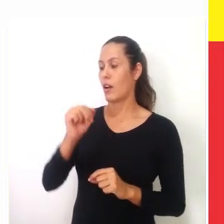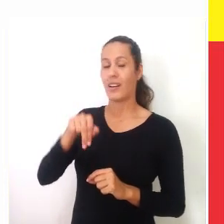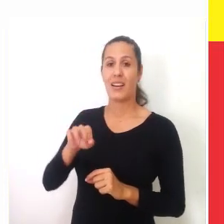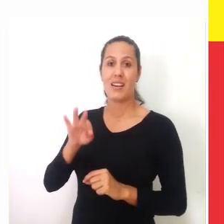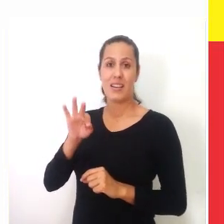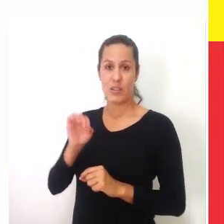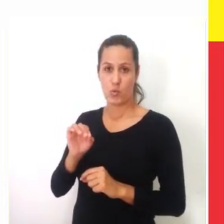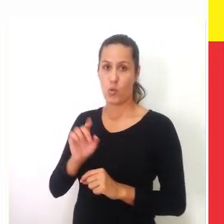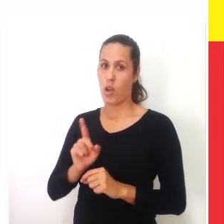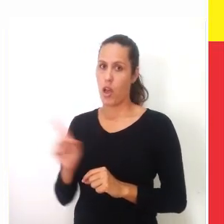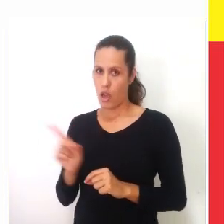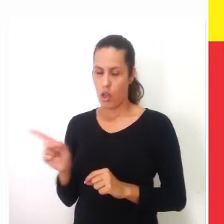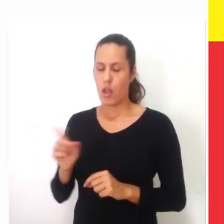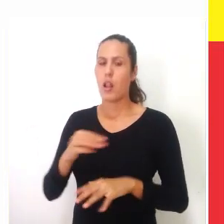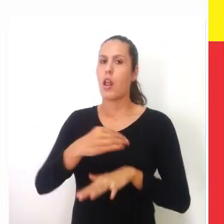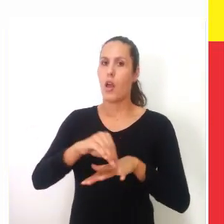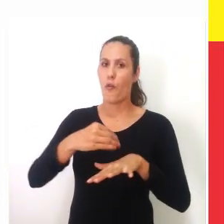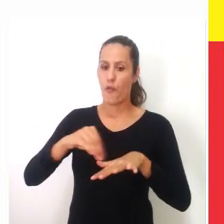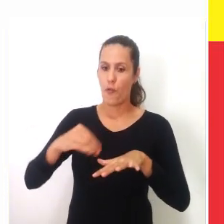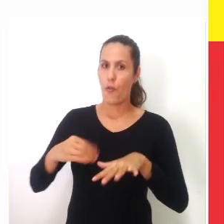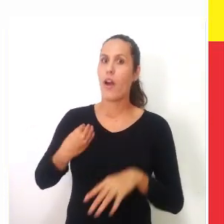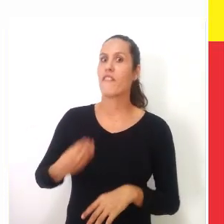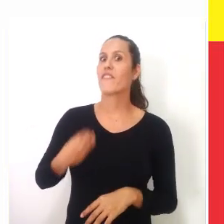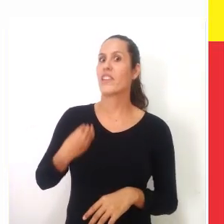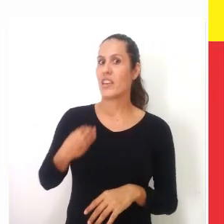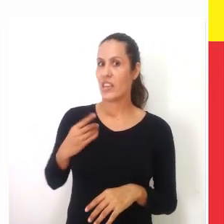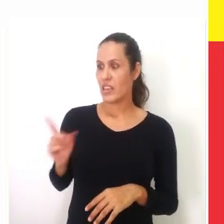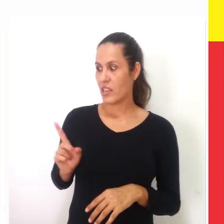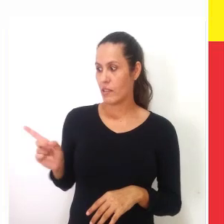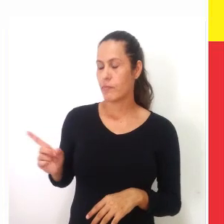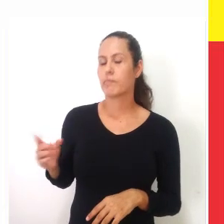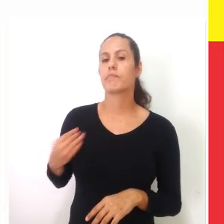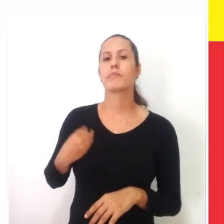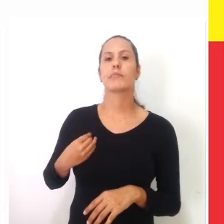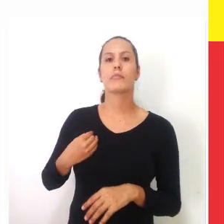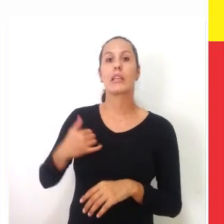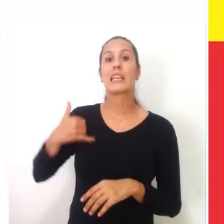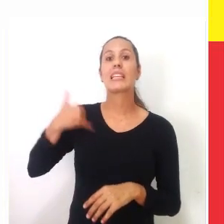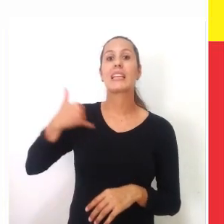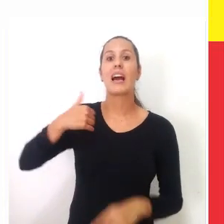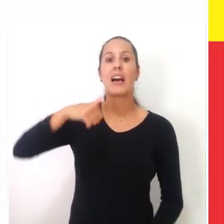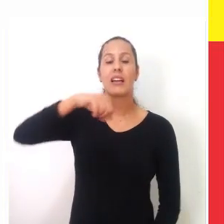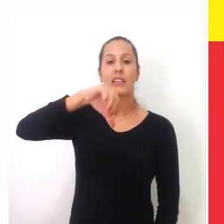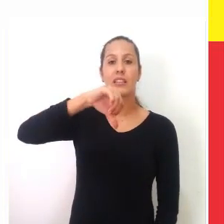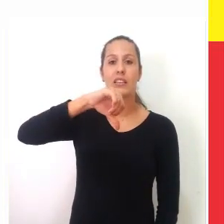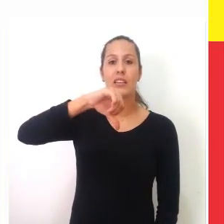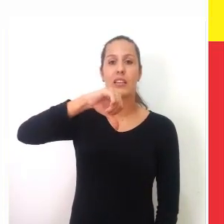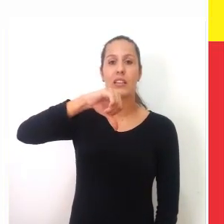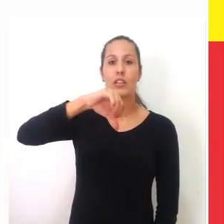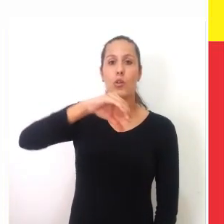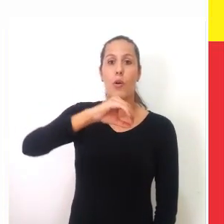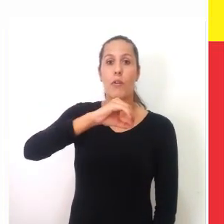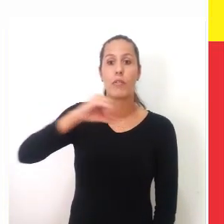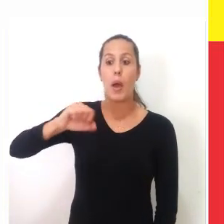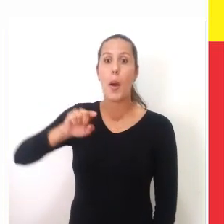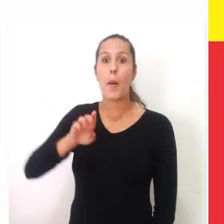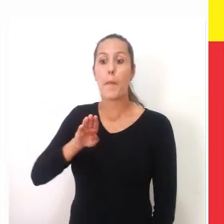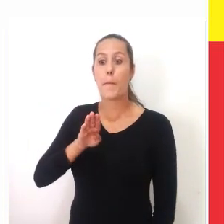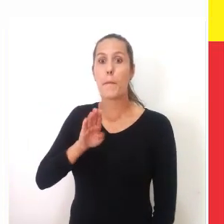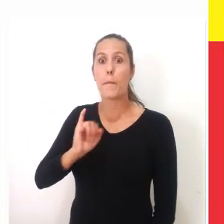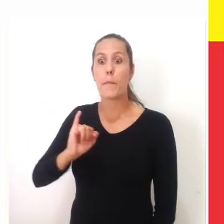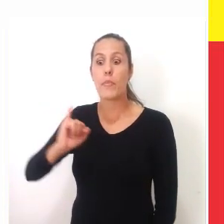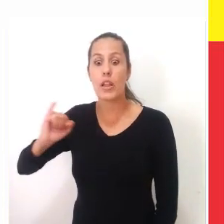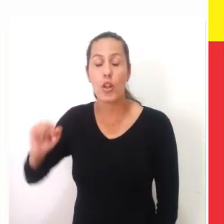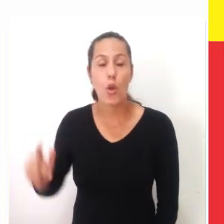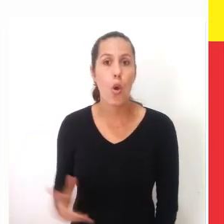vivo. A gente sabe que o selacanto, ele tem cerca de 900 milhões de anos. E ele é encontrado